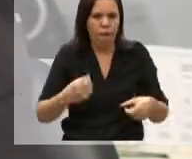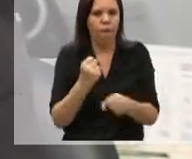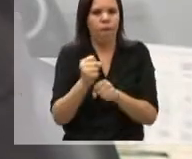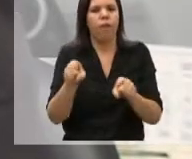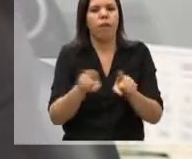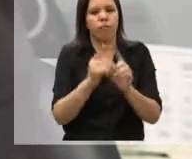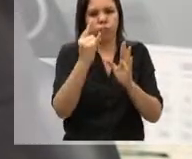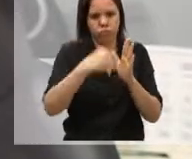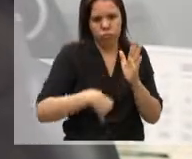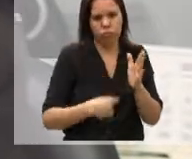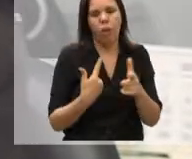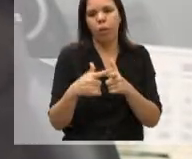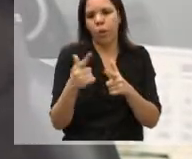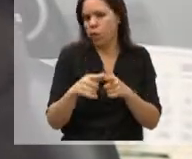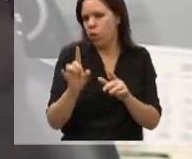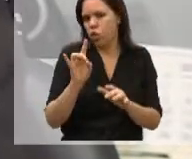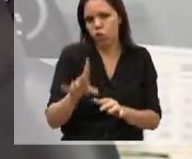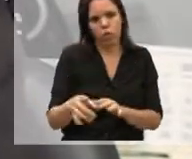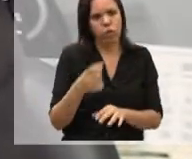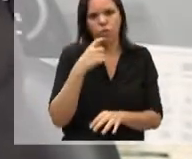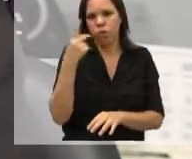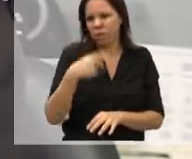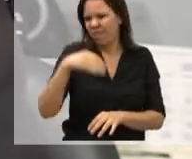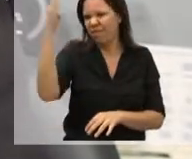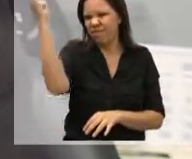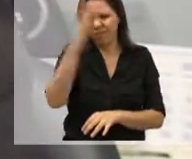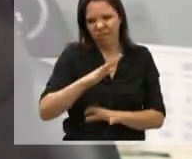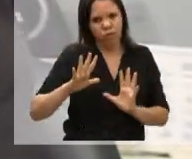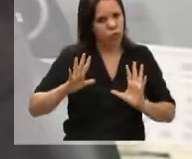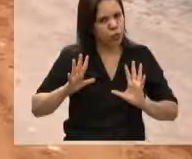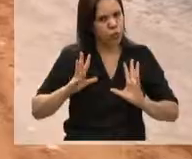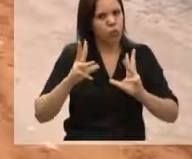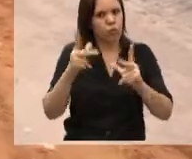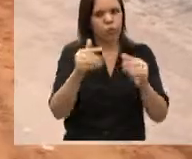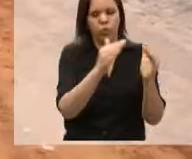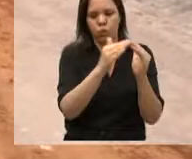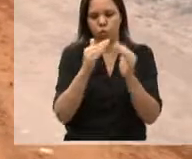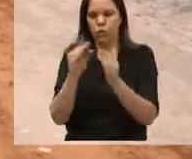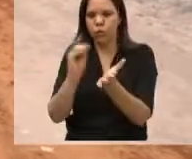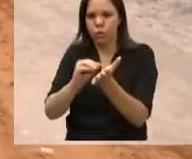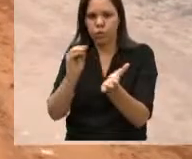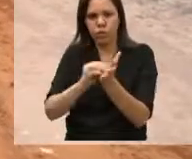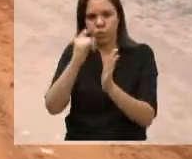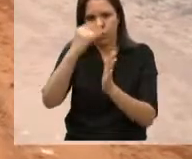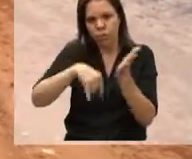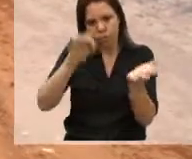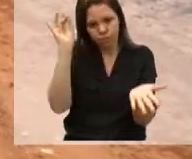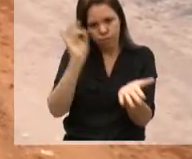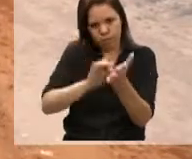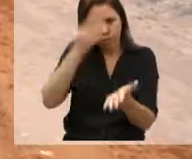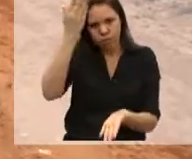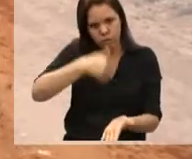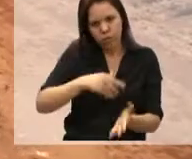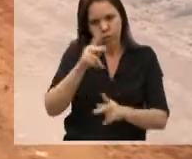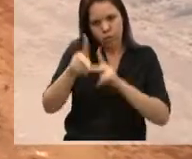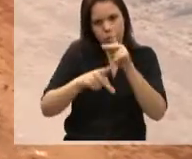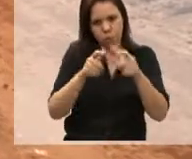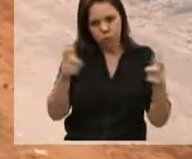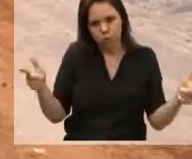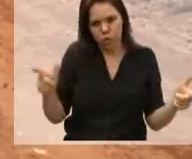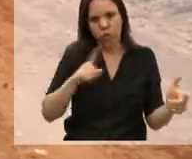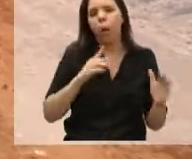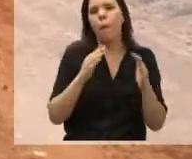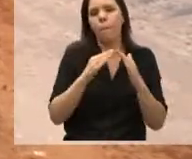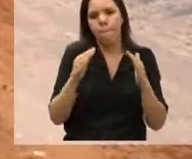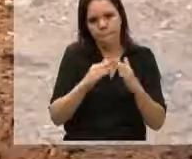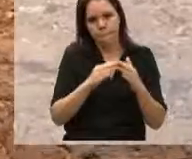outro problema que não é só de Campinas. Eu vejo que o problema é do Brasil. O déficit habitacional é muito grande. E muitas pessoas estão